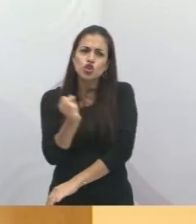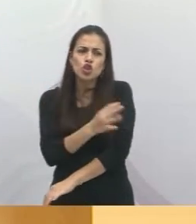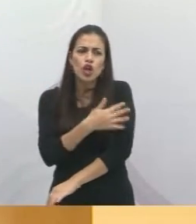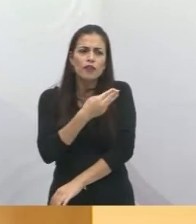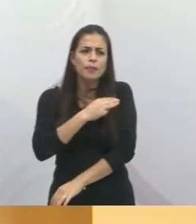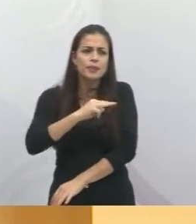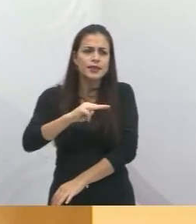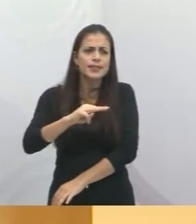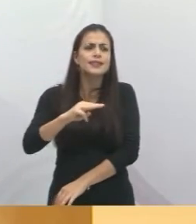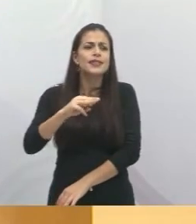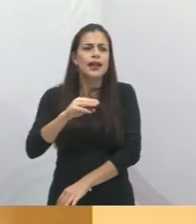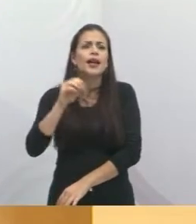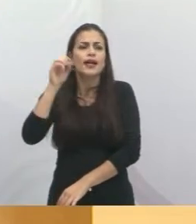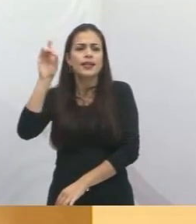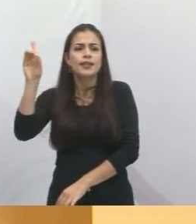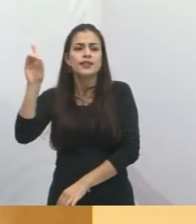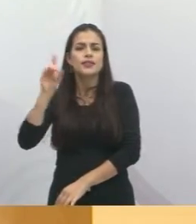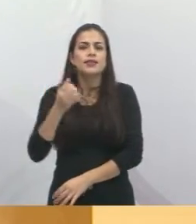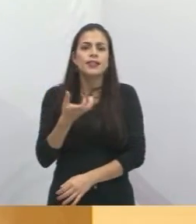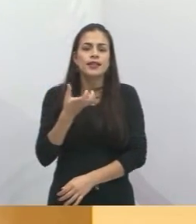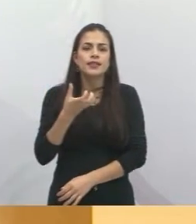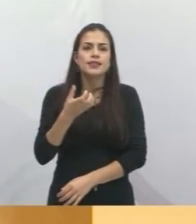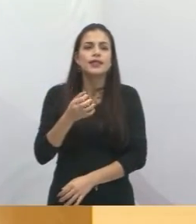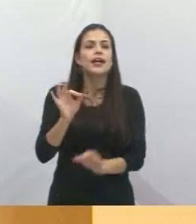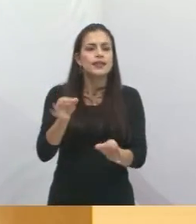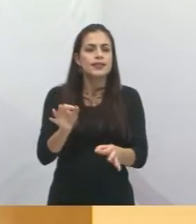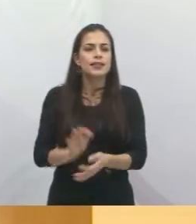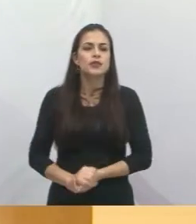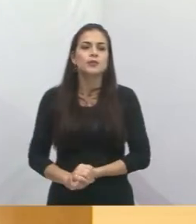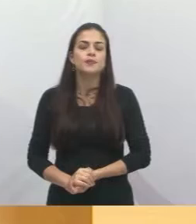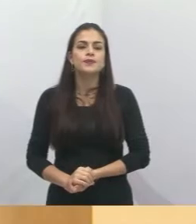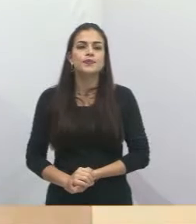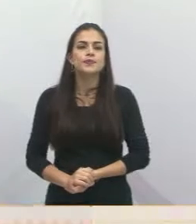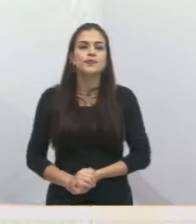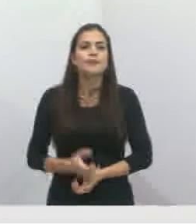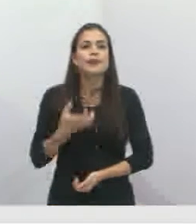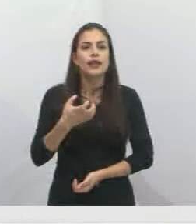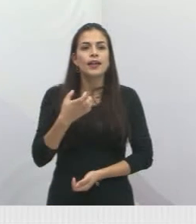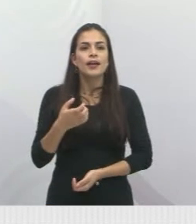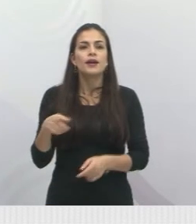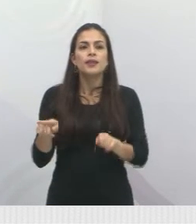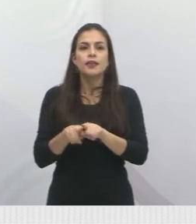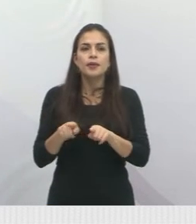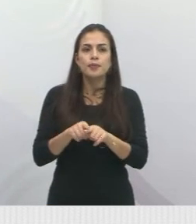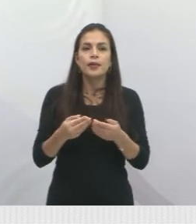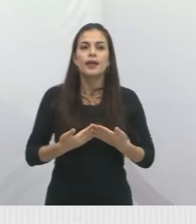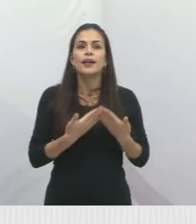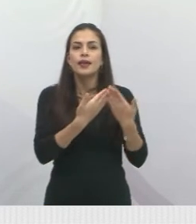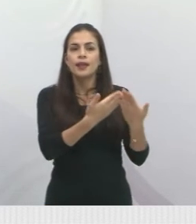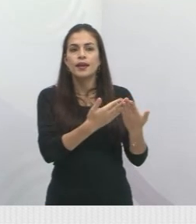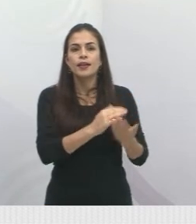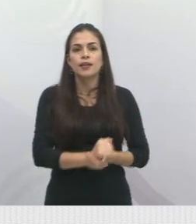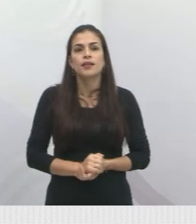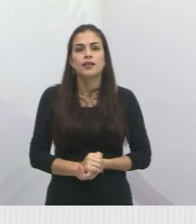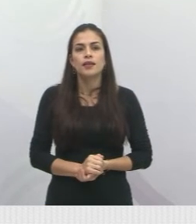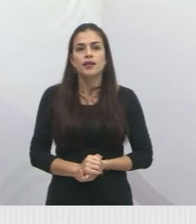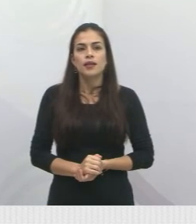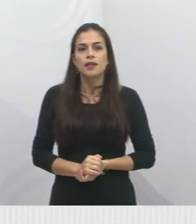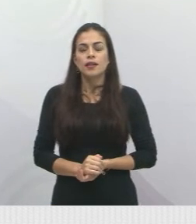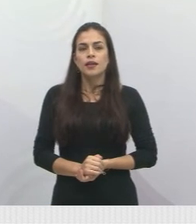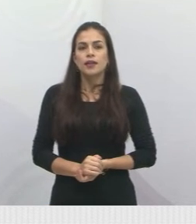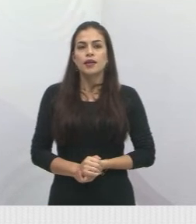quiser vai dar certo. Quero também agora colocar um pedacinho do próximo slide,